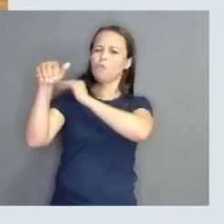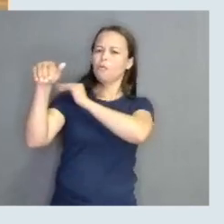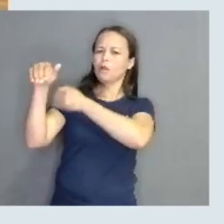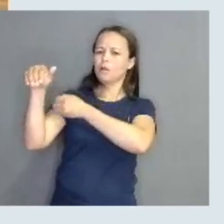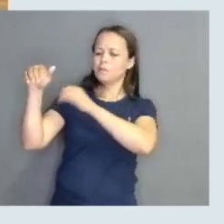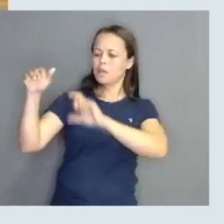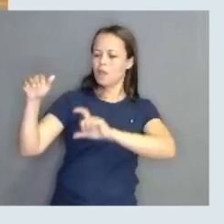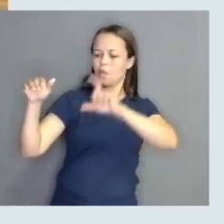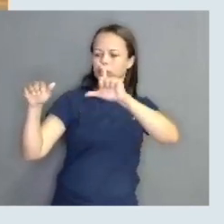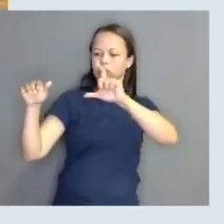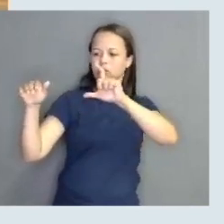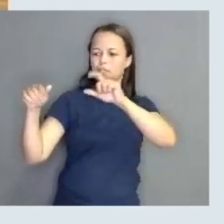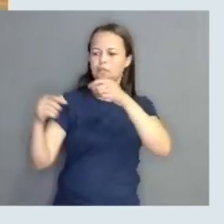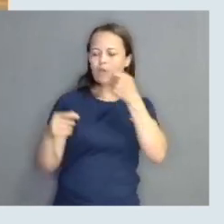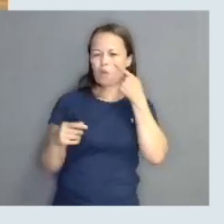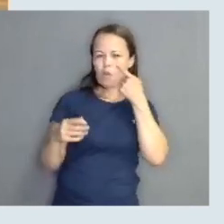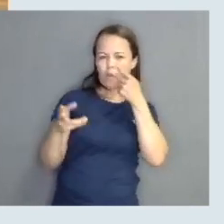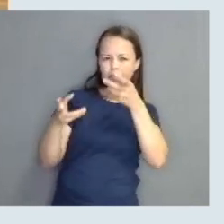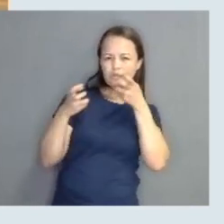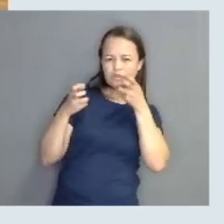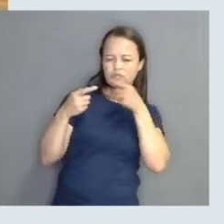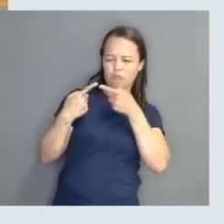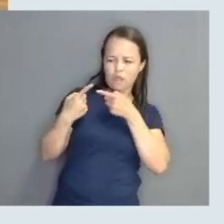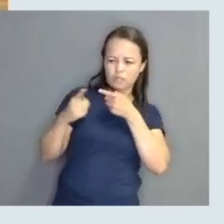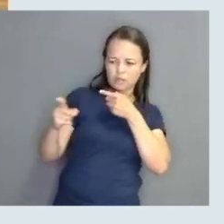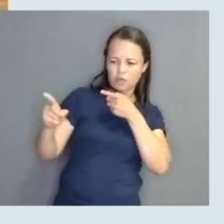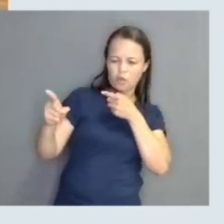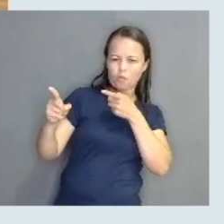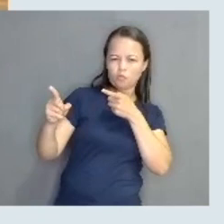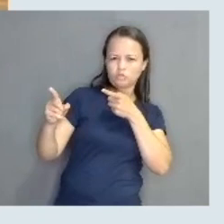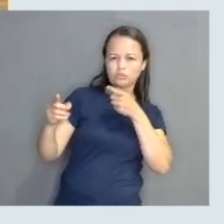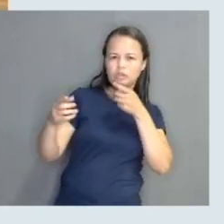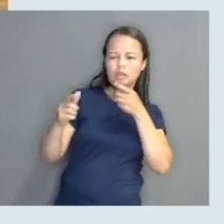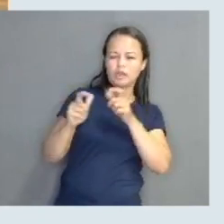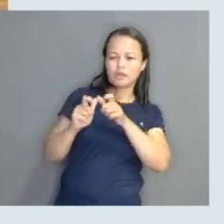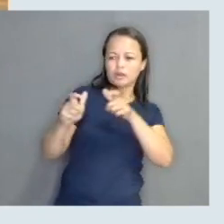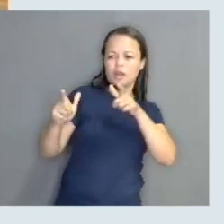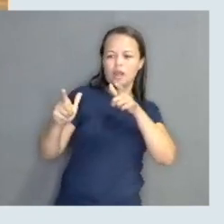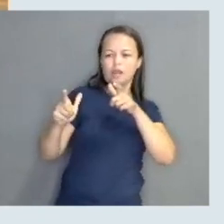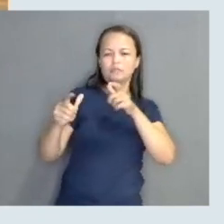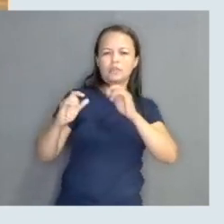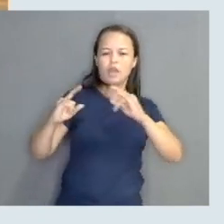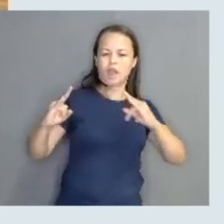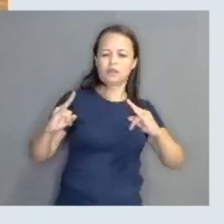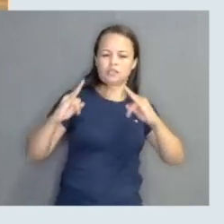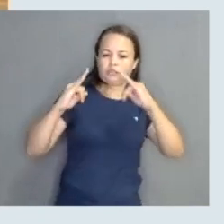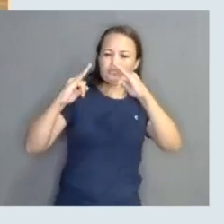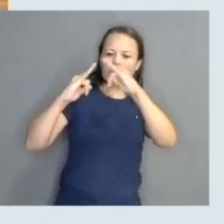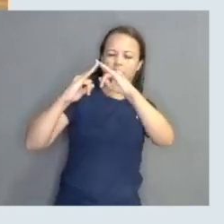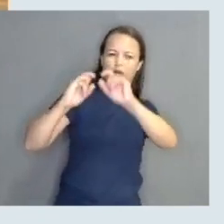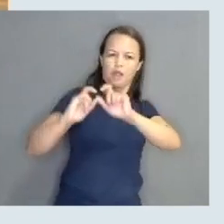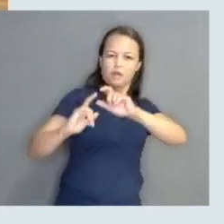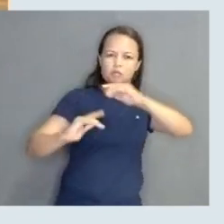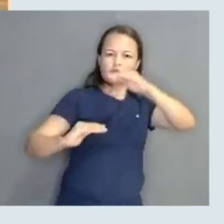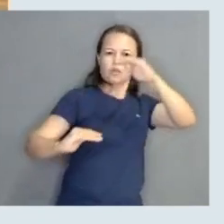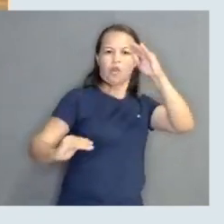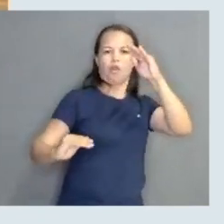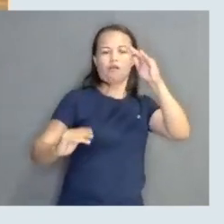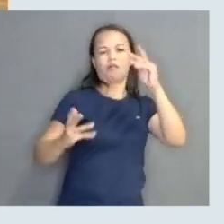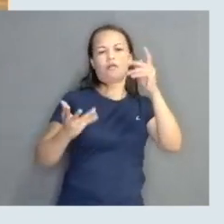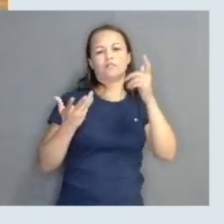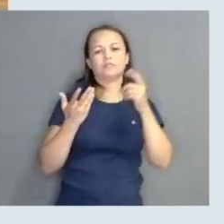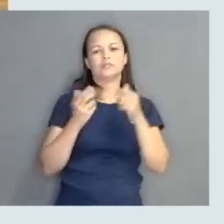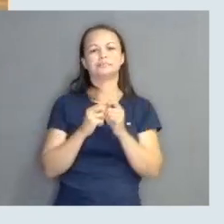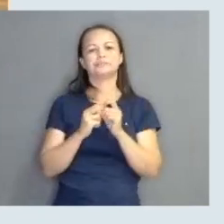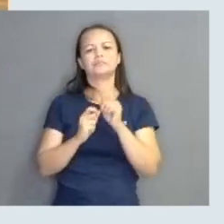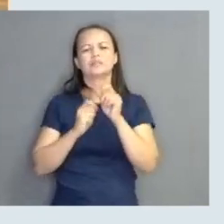longe, o homem pequenininho ali, ela olha aquela grandiosidade arquitetônica. Então, o